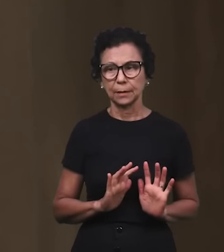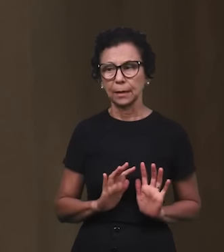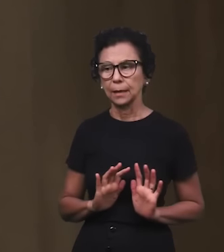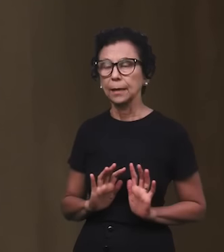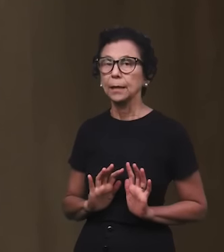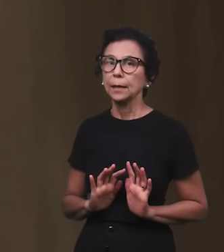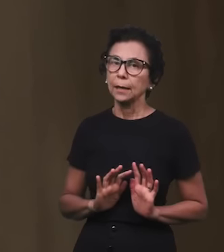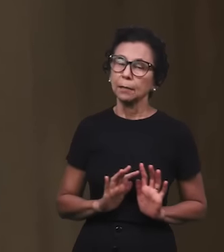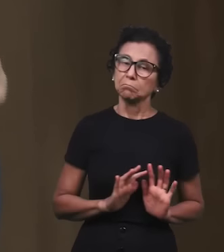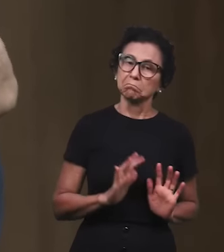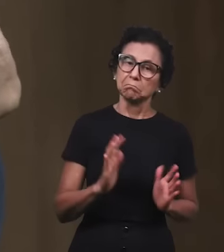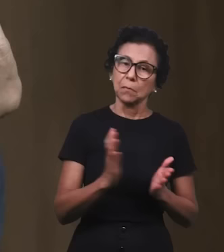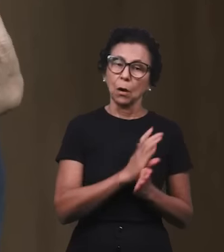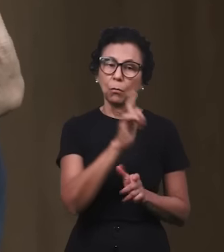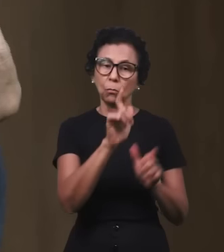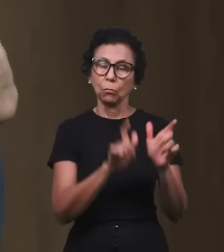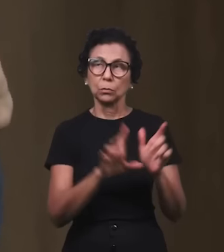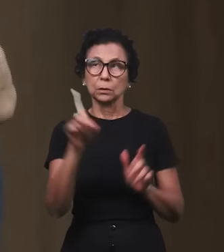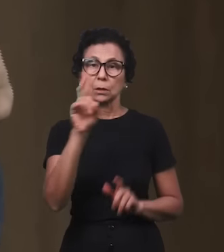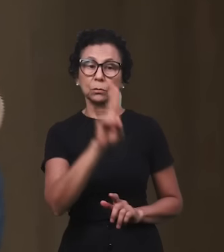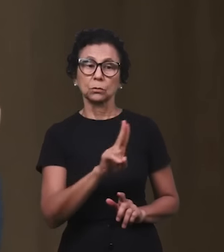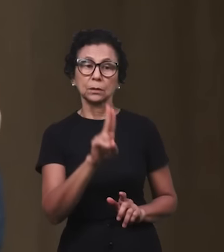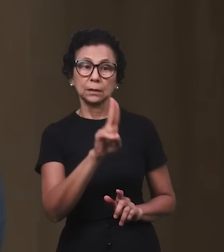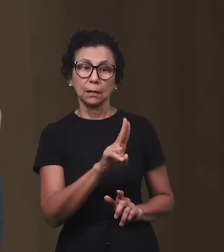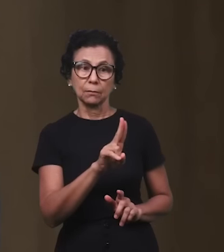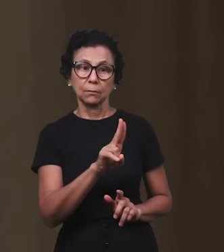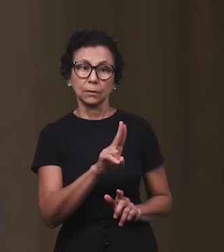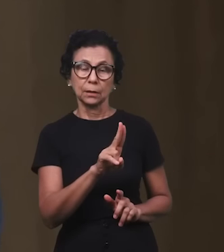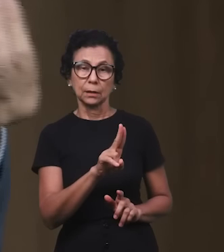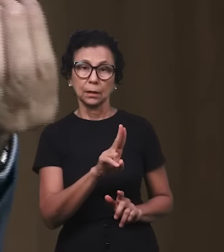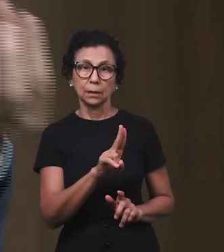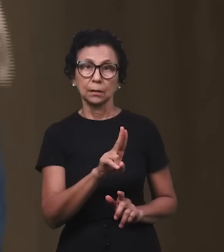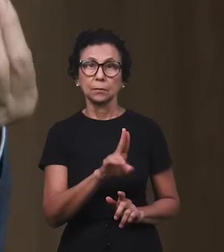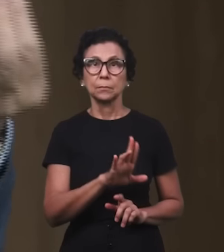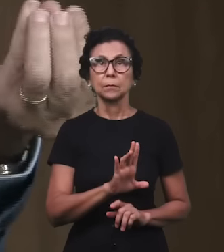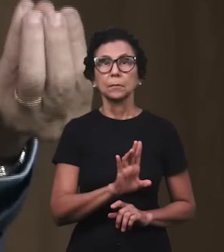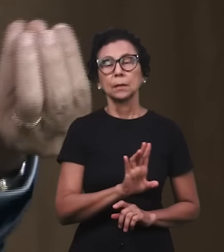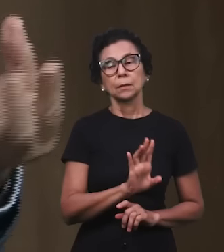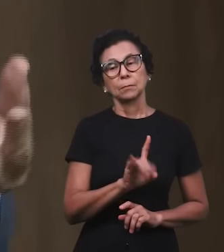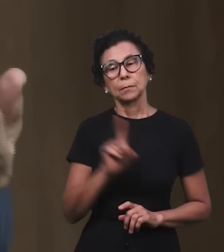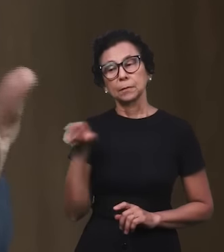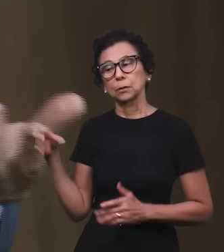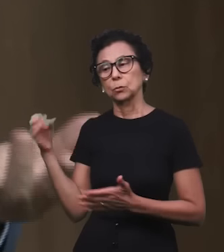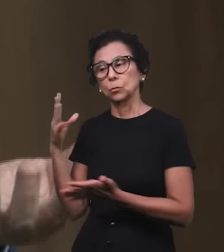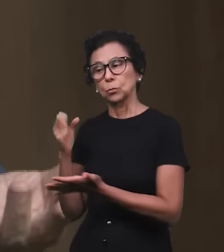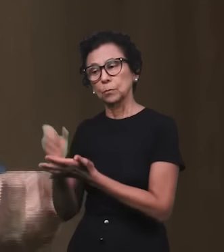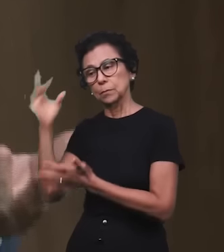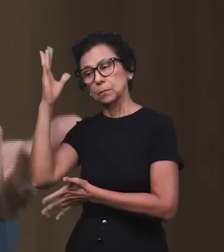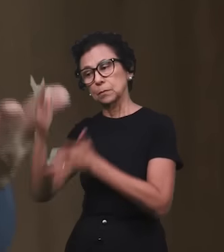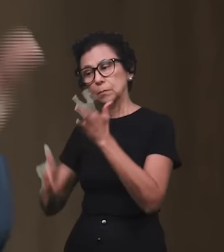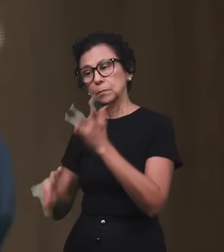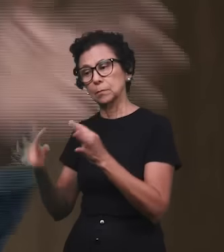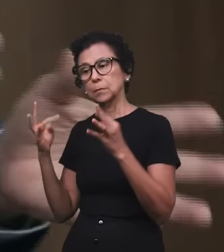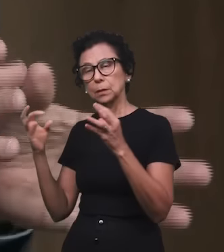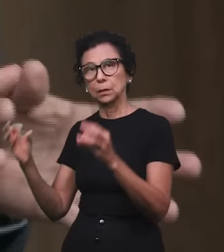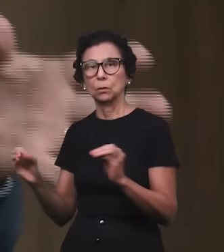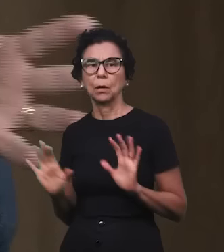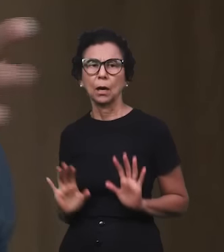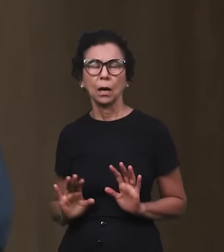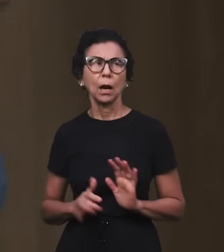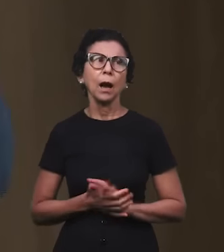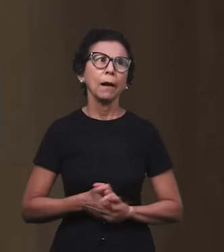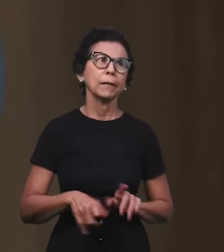por momentos, episódios, e depois ele permaneceu sobre todos, né? Podia-se pensar até que o Espírito Santo veio só sobre